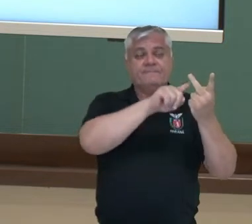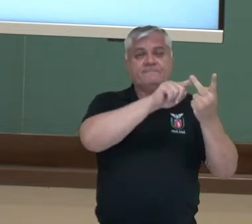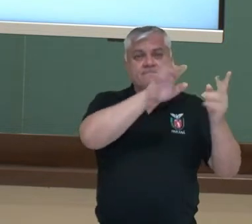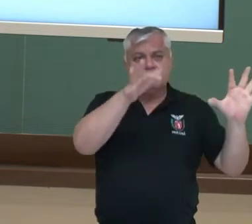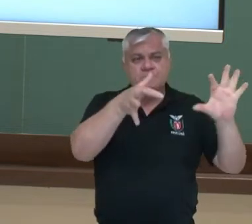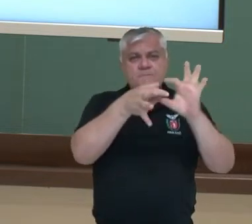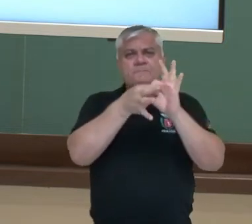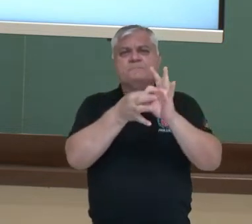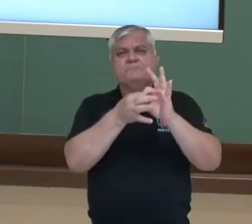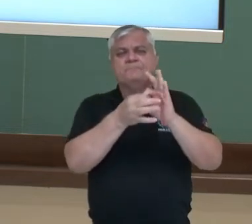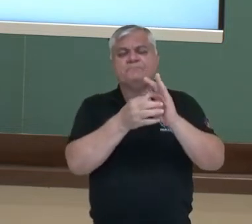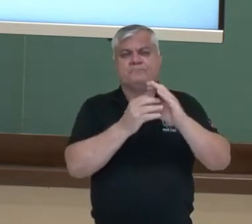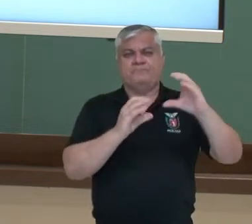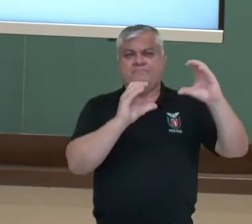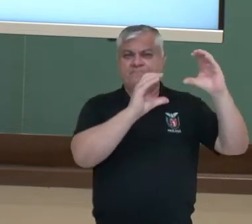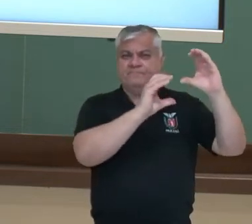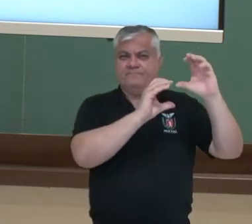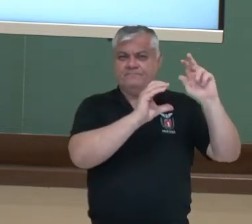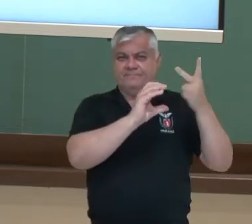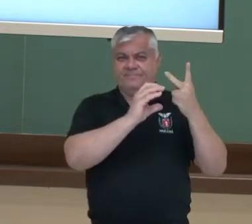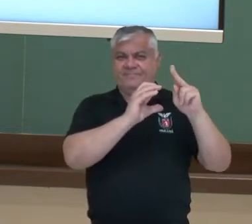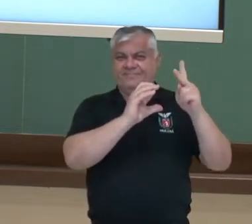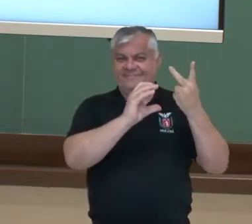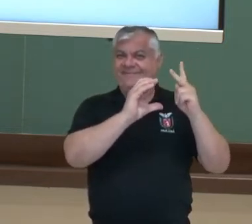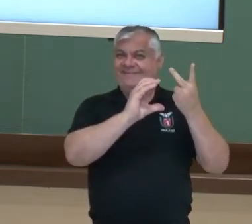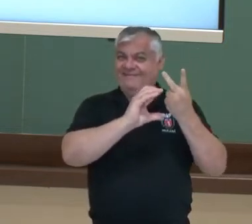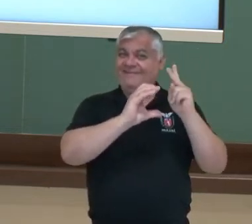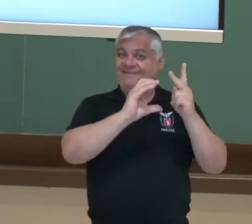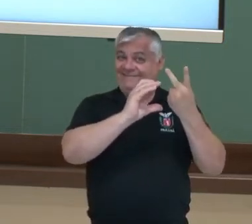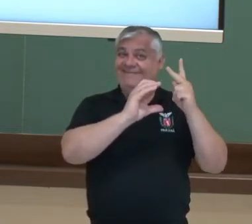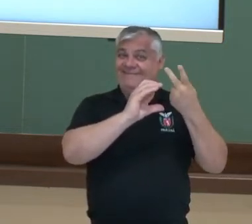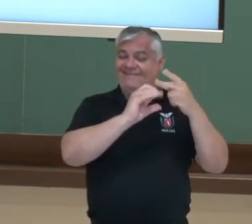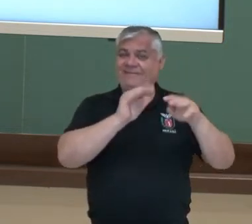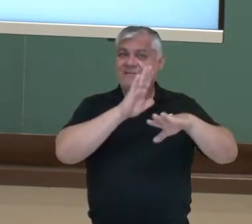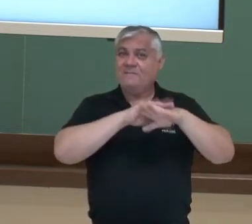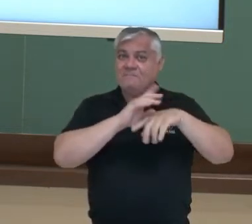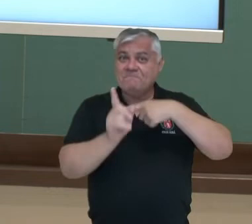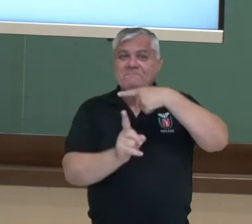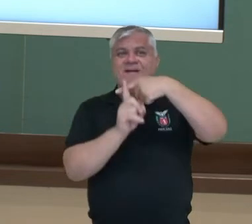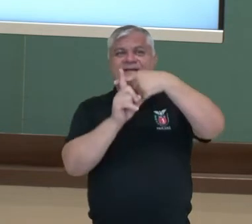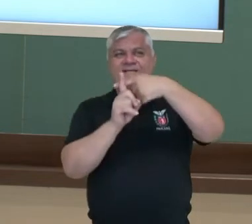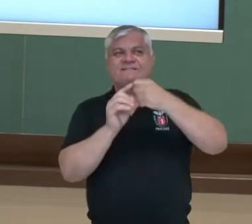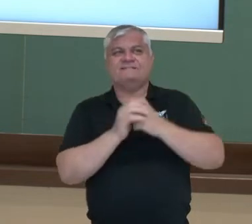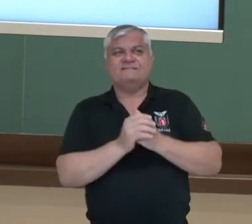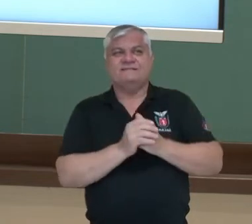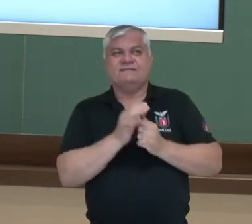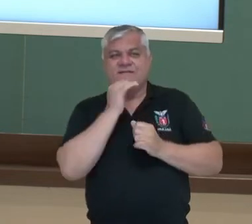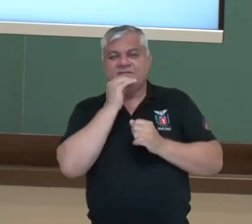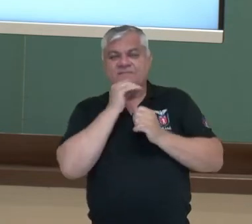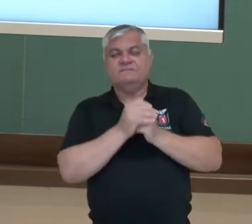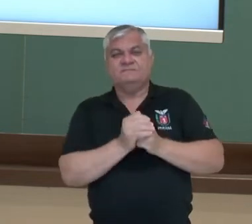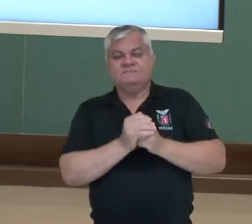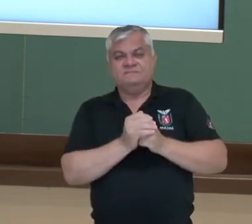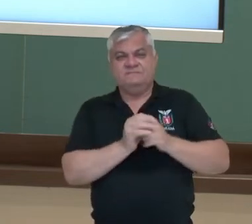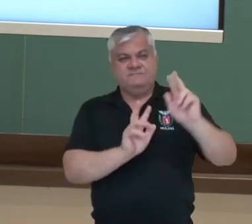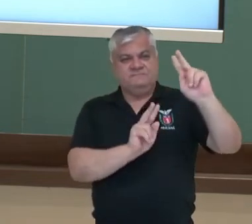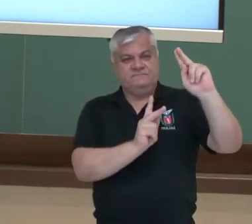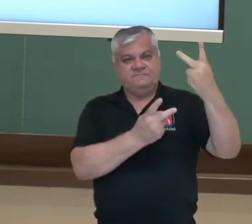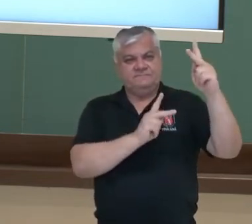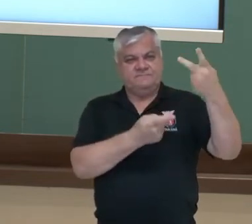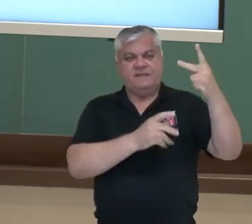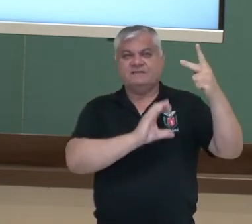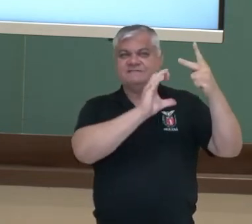ao carbono da dupla ou tripla ligação com mais hidrogênio ligado. Então, o hidrogênio ele vem ligado neste carbono